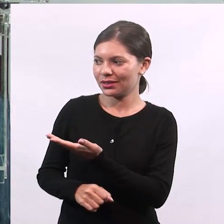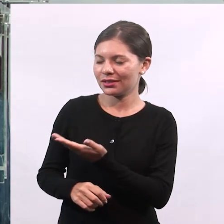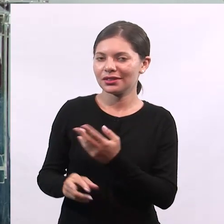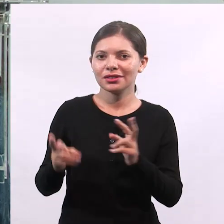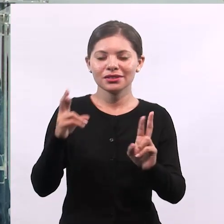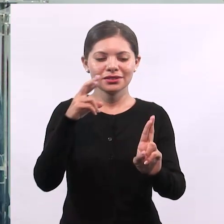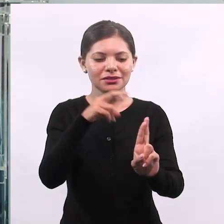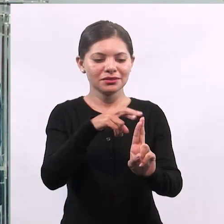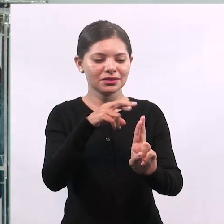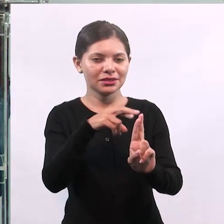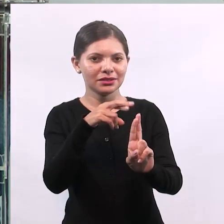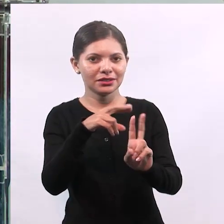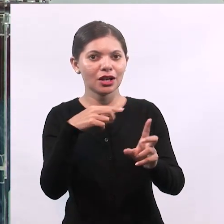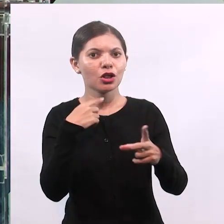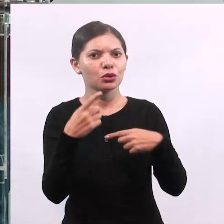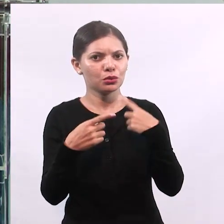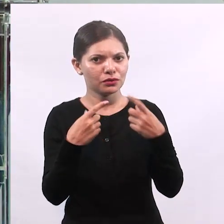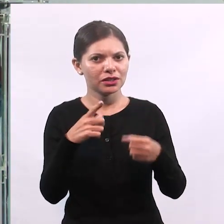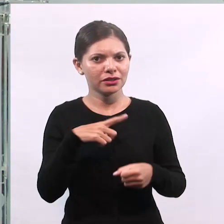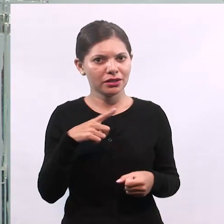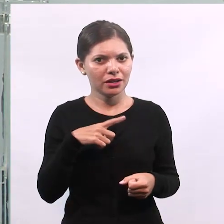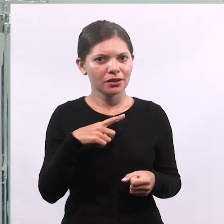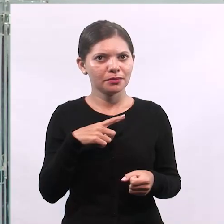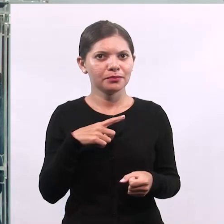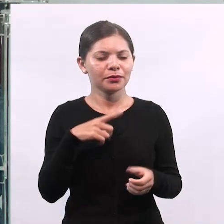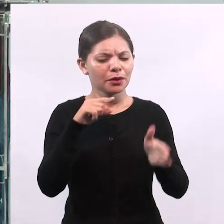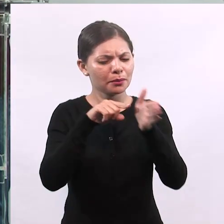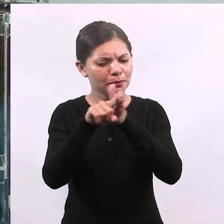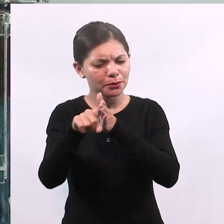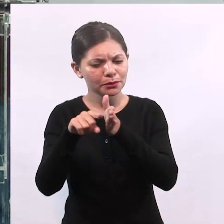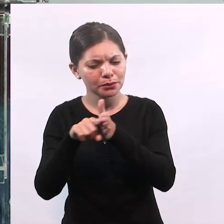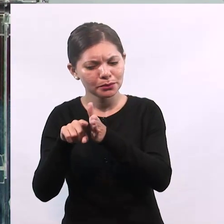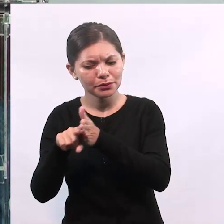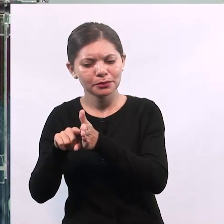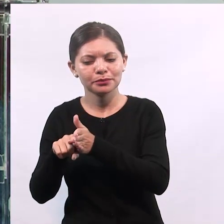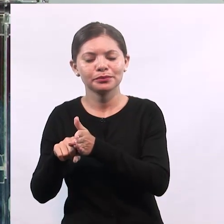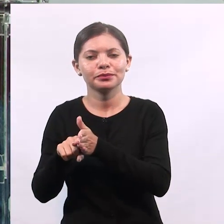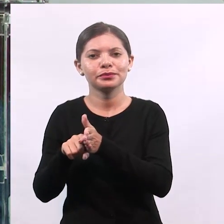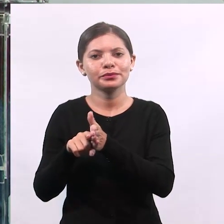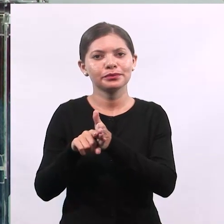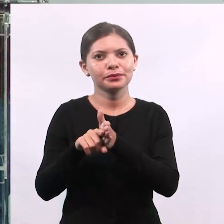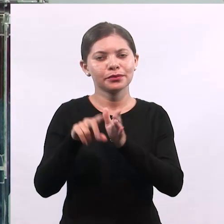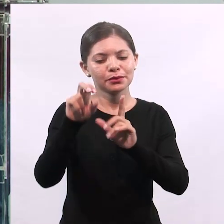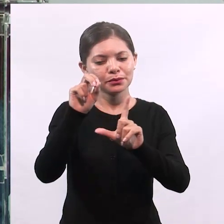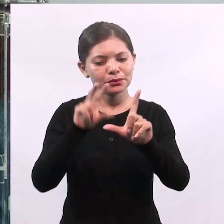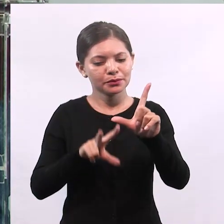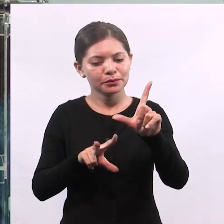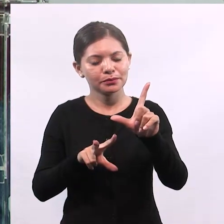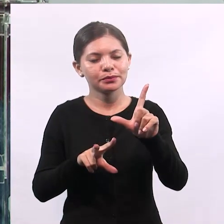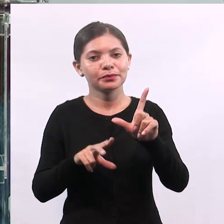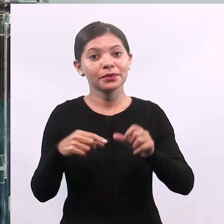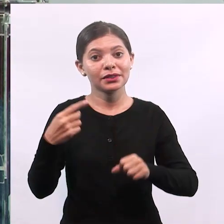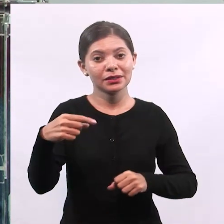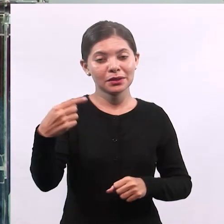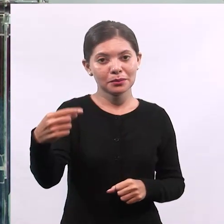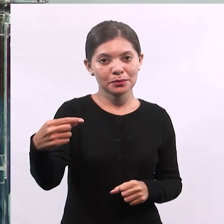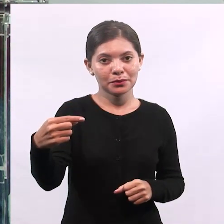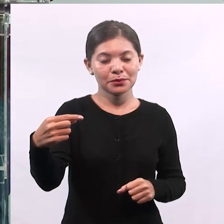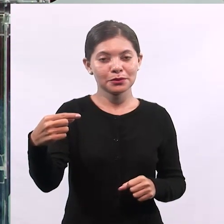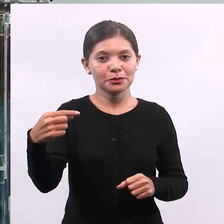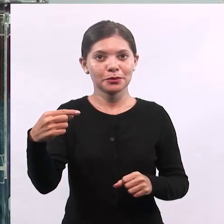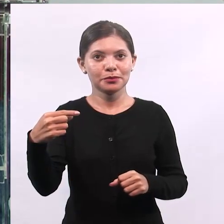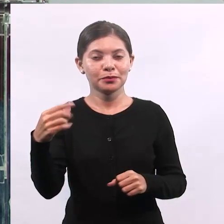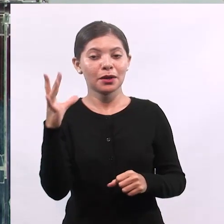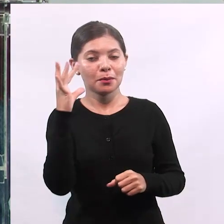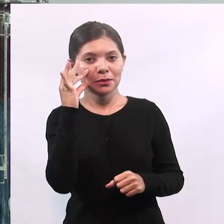ficam as referências qualquer dúvida não existe me procurar dentro do ambiente virtual de aprendizagem ou por meio institucional e